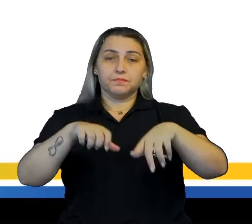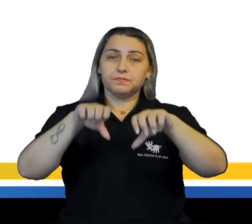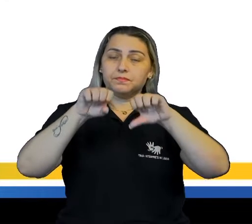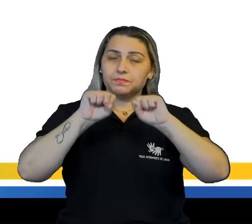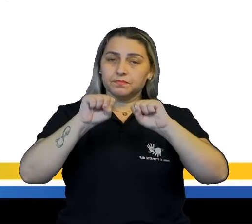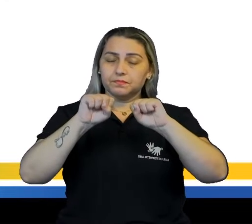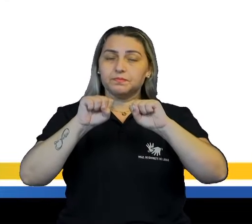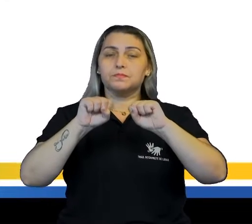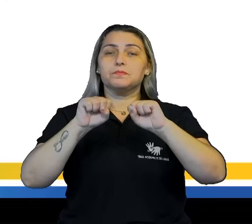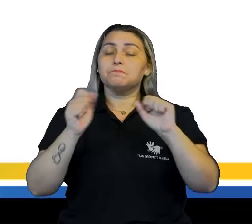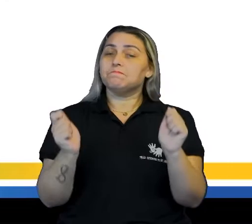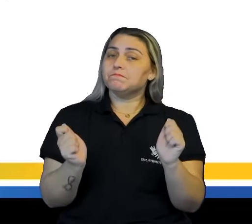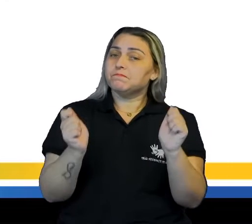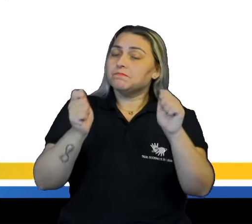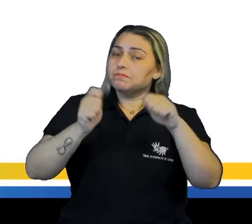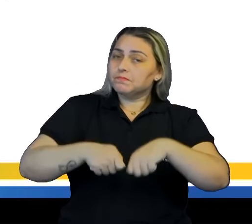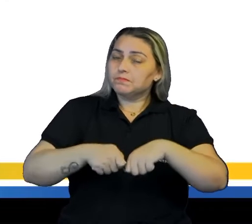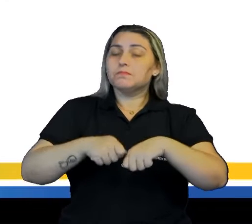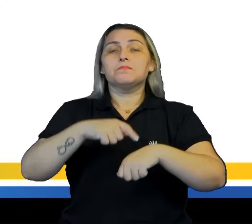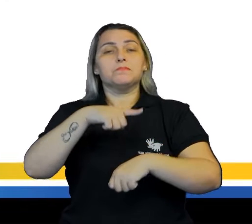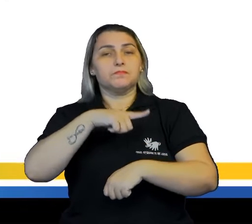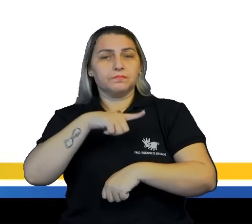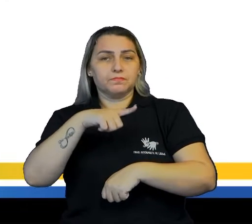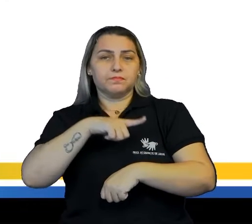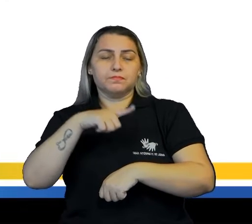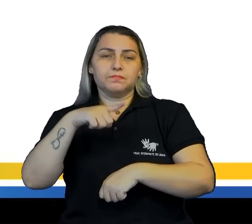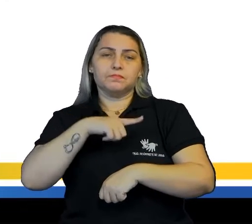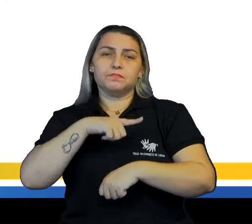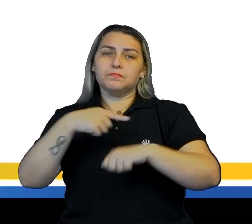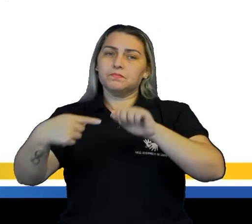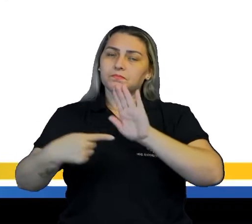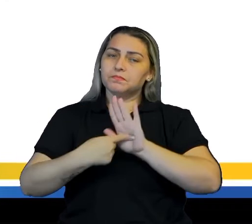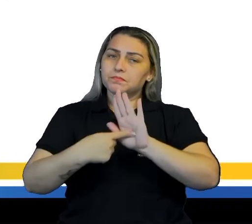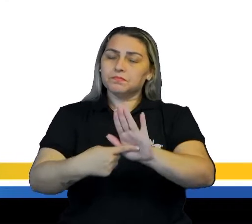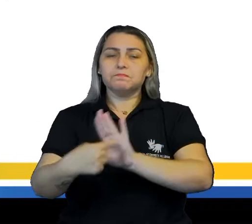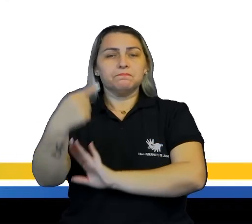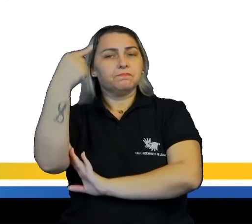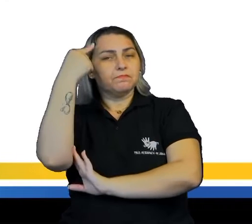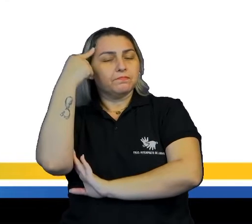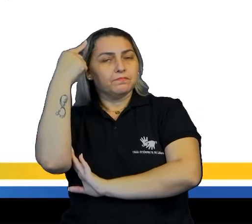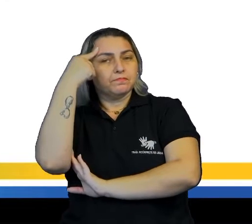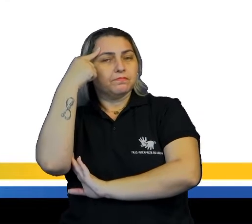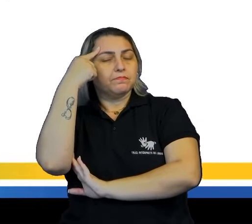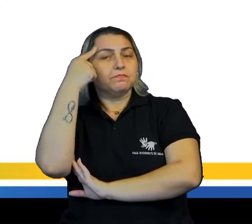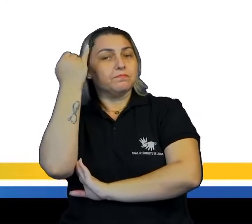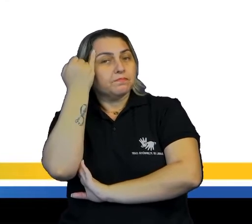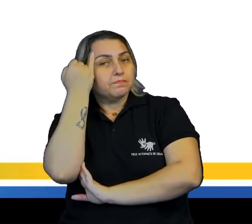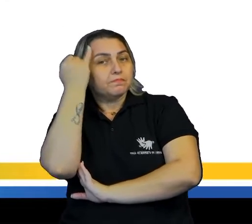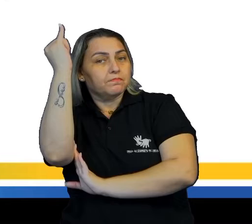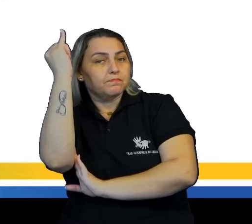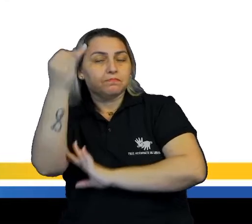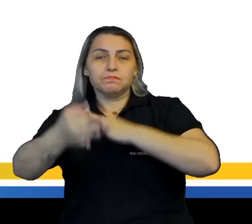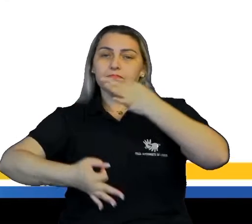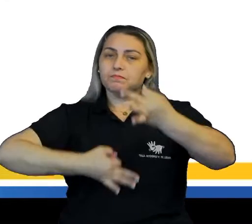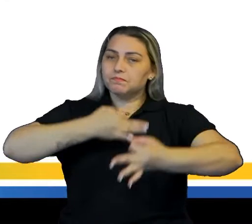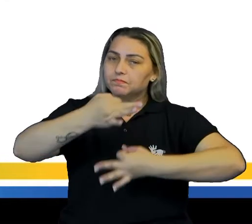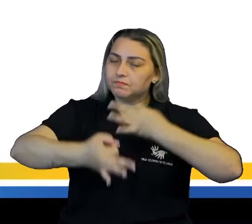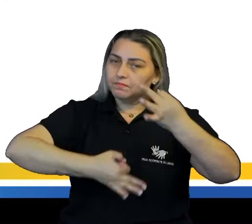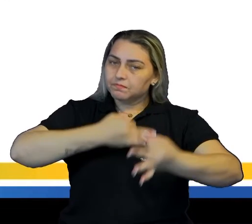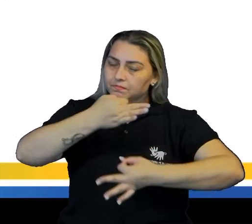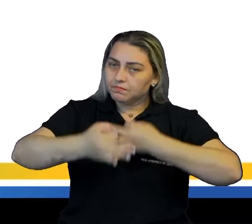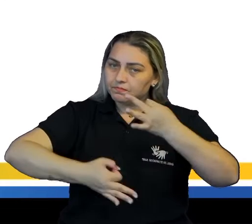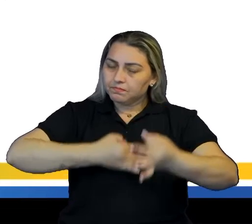Linguagem é a capacidade que possuímos de expressar nossos pensamentos, ideias,